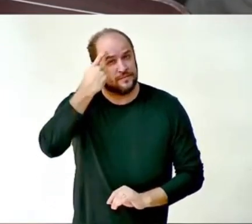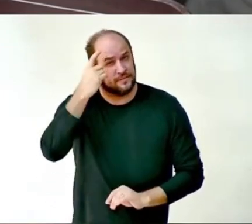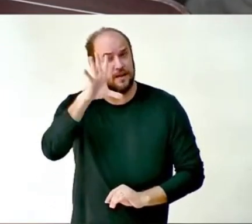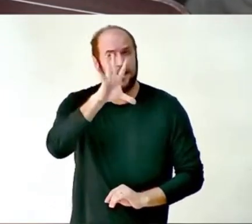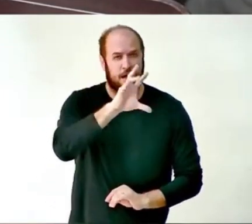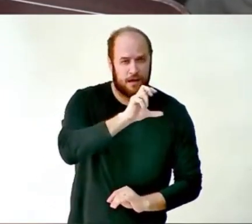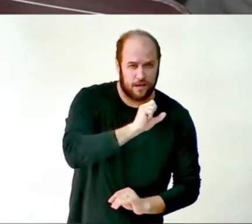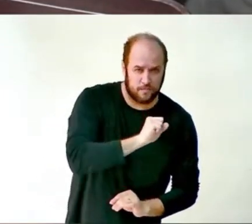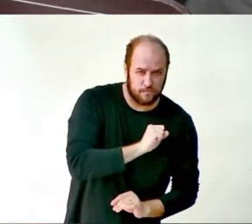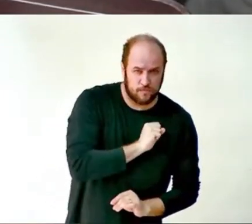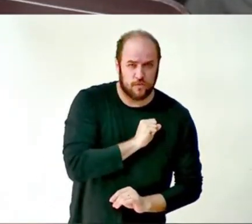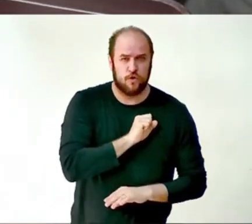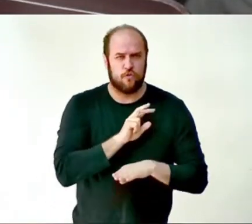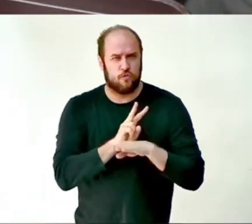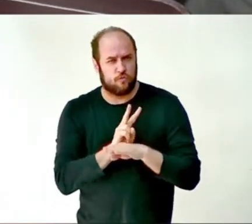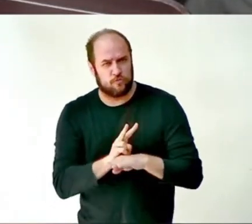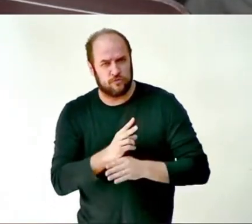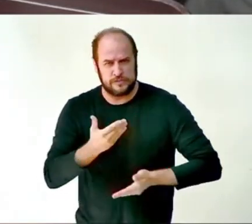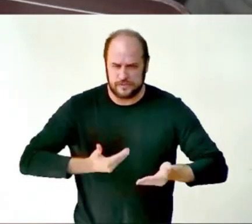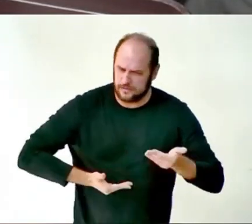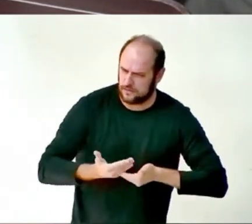amor, gentileza e serviço.